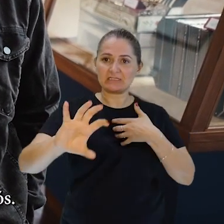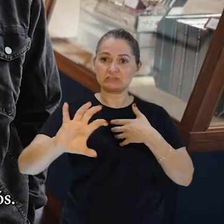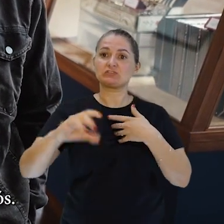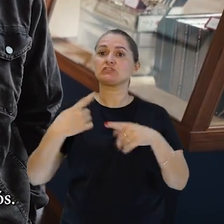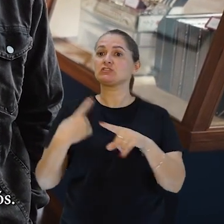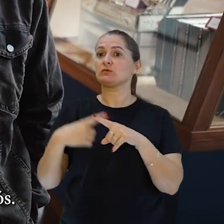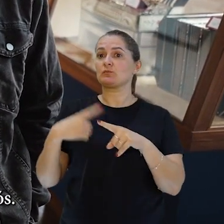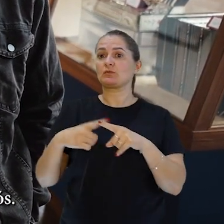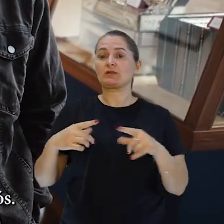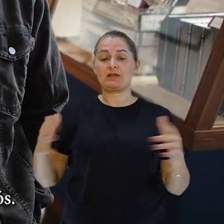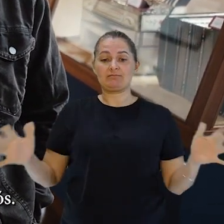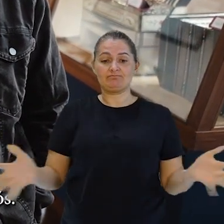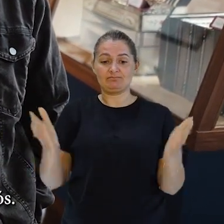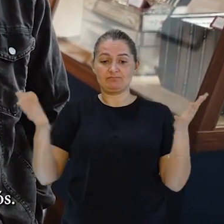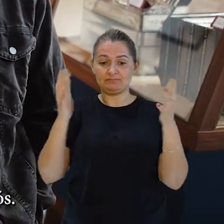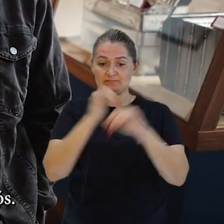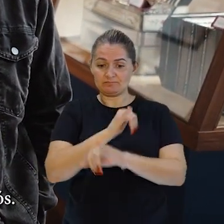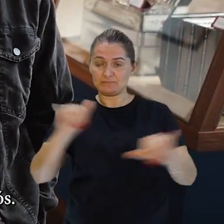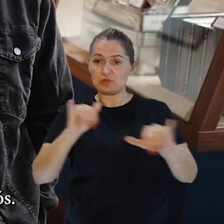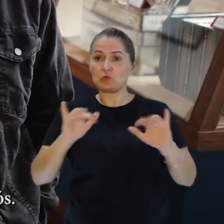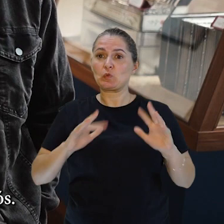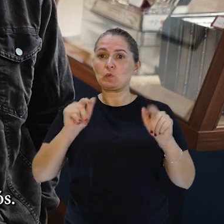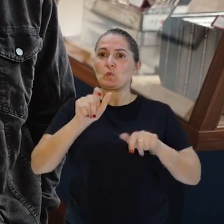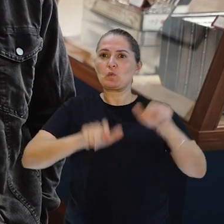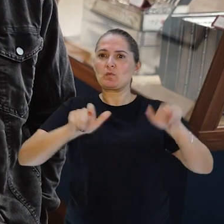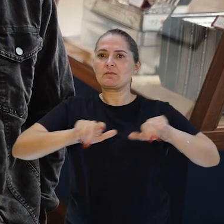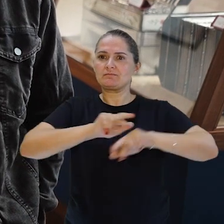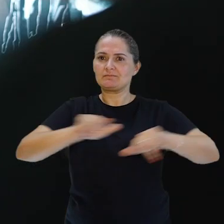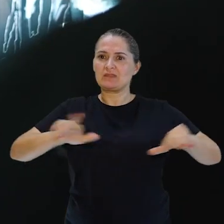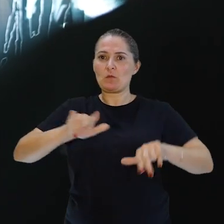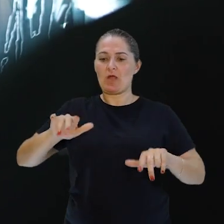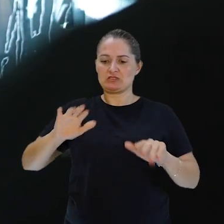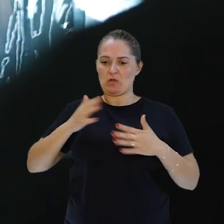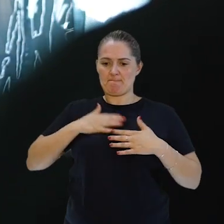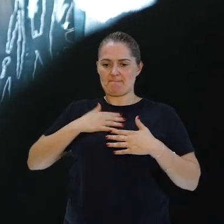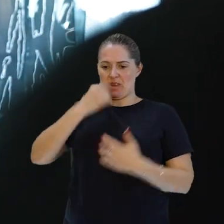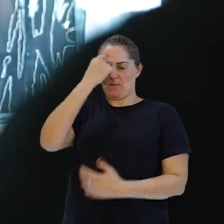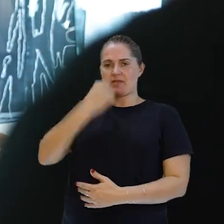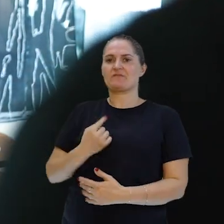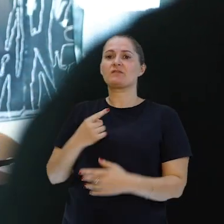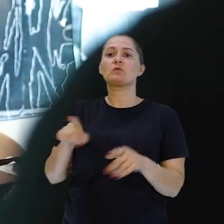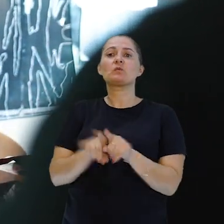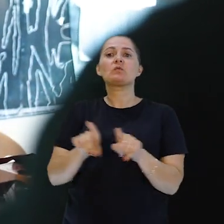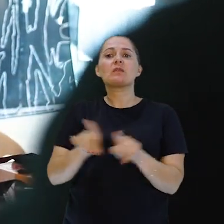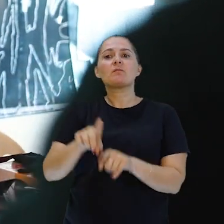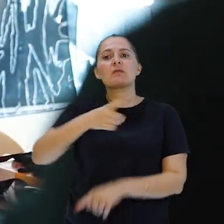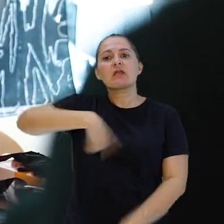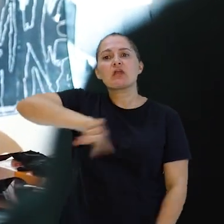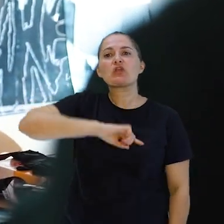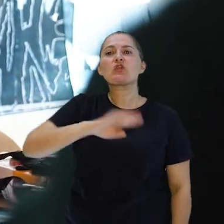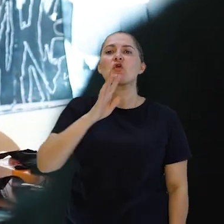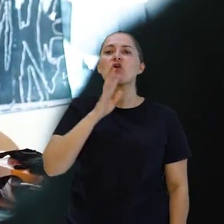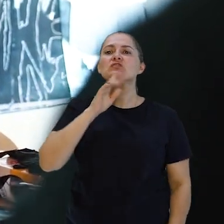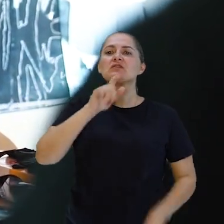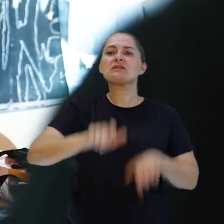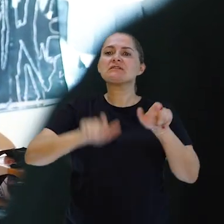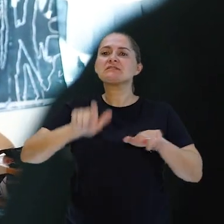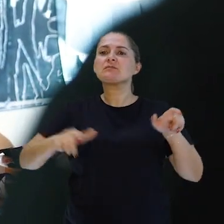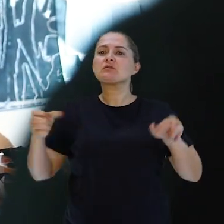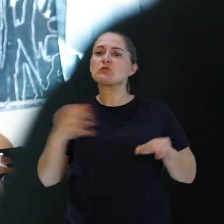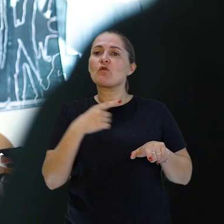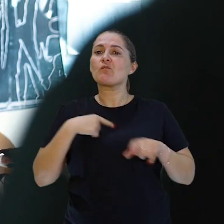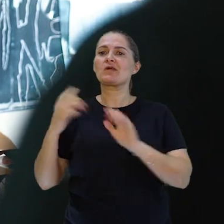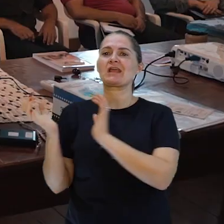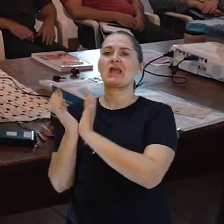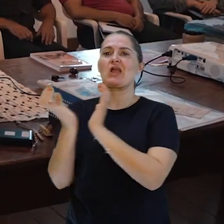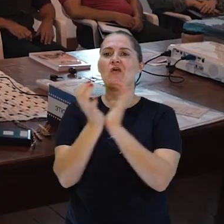saber que eu acredito que isso tem que chegar a todo mundo, não só a nós, né? E sem falar disso também a questão de a gente conhecer mais gente, né?